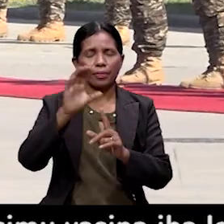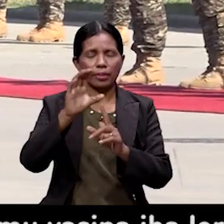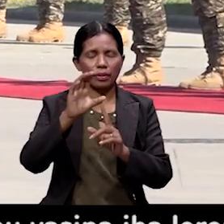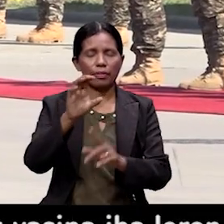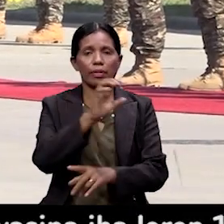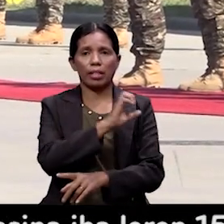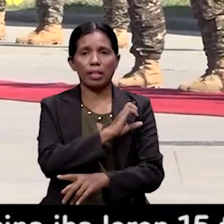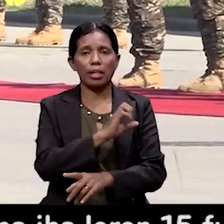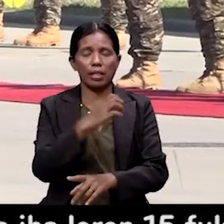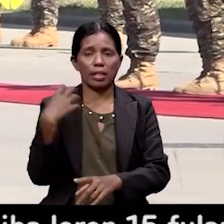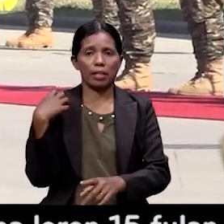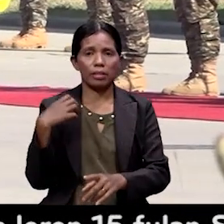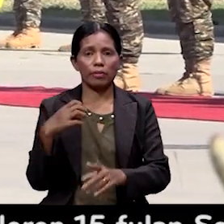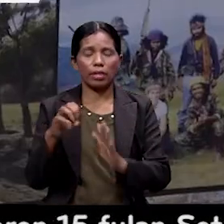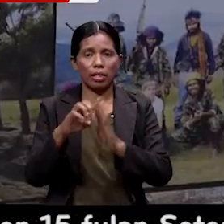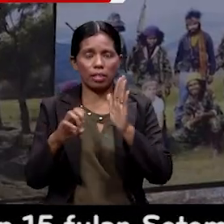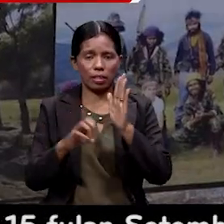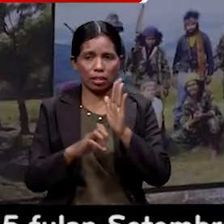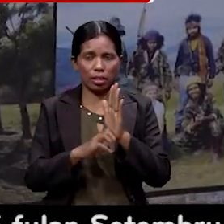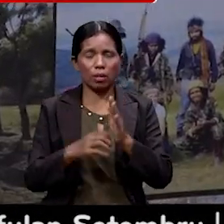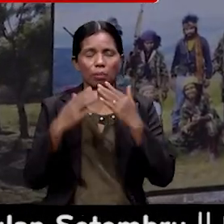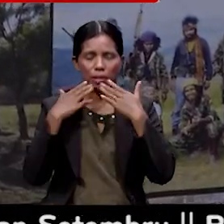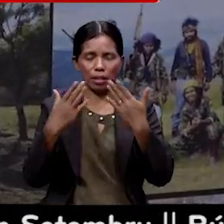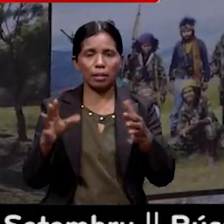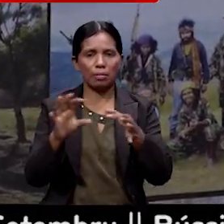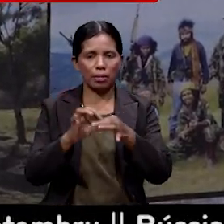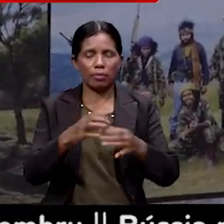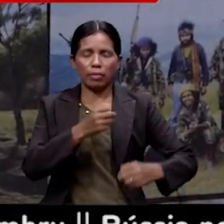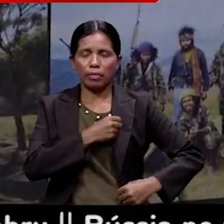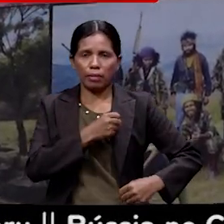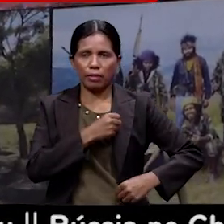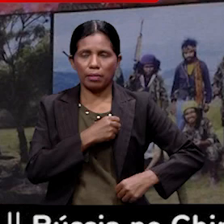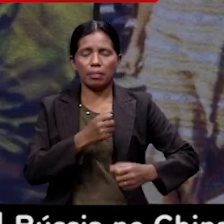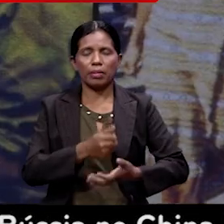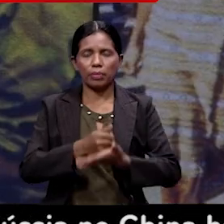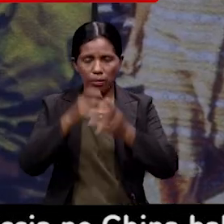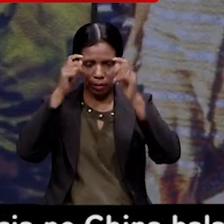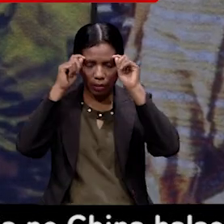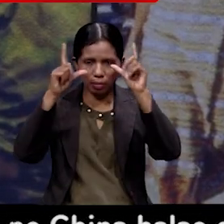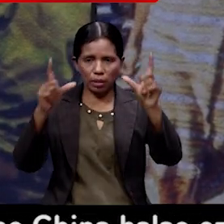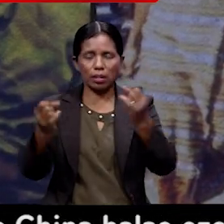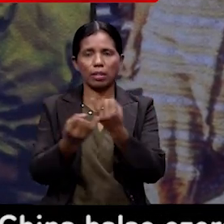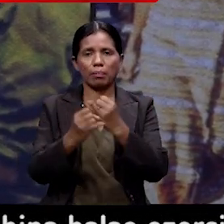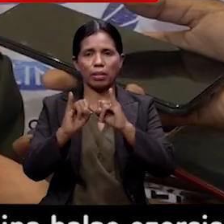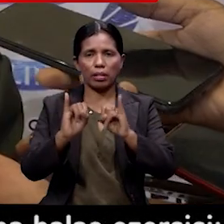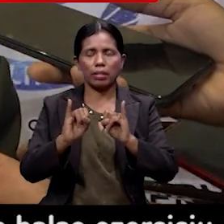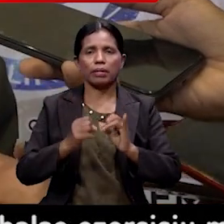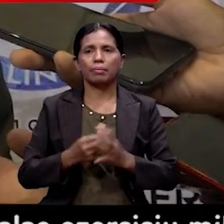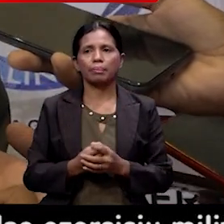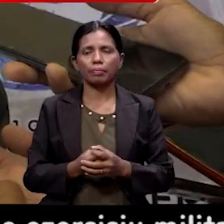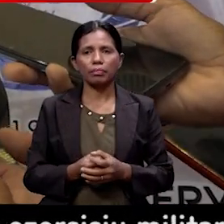general FFDTL agradece ba membro falentil roto nebe luta ba Timor-Leste ne ukun rasikan. Bone parabéns